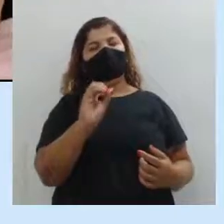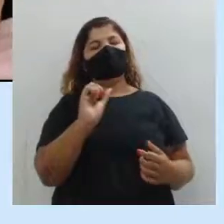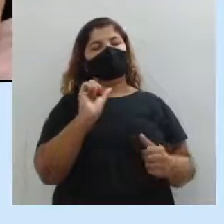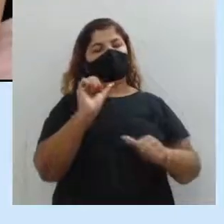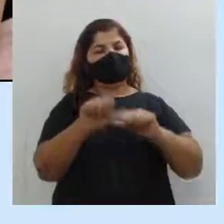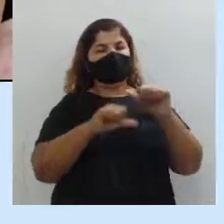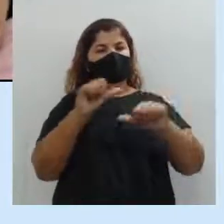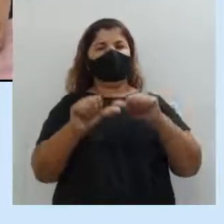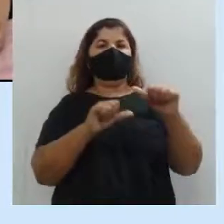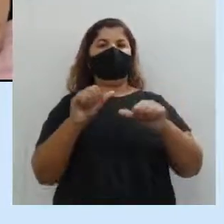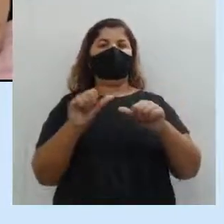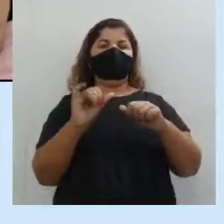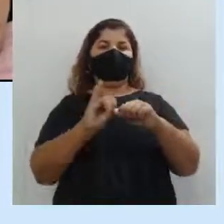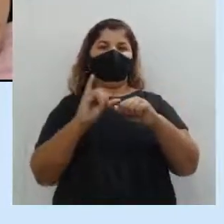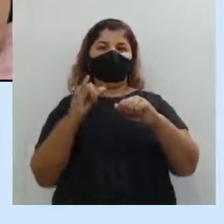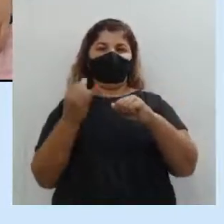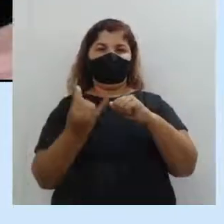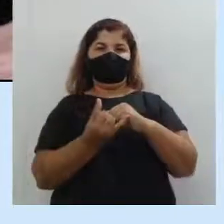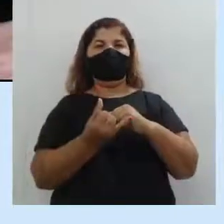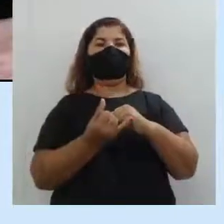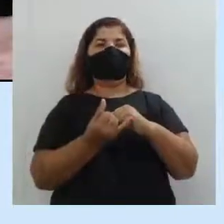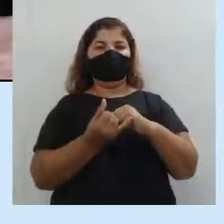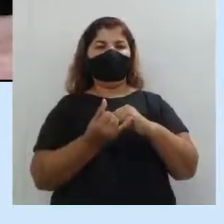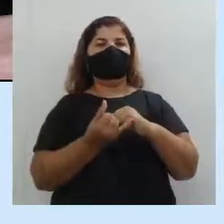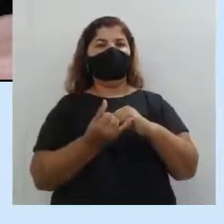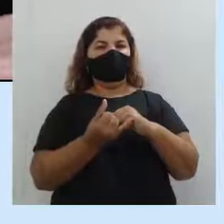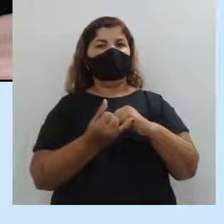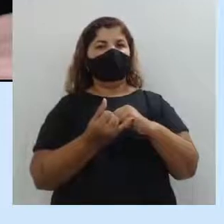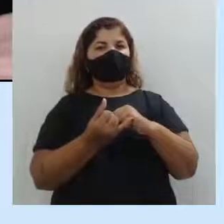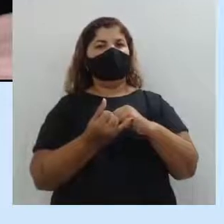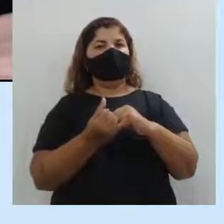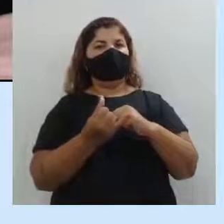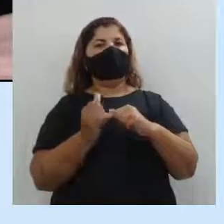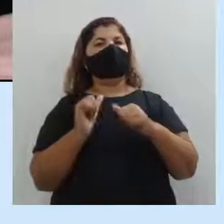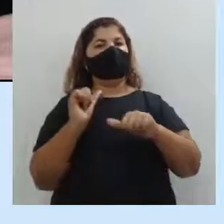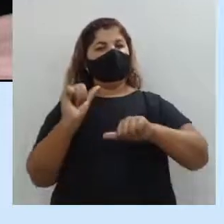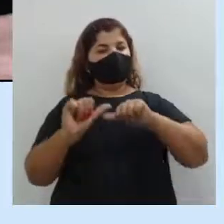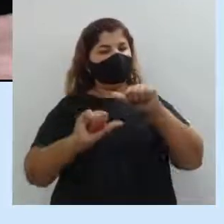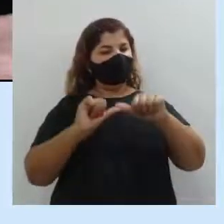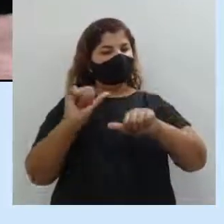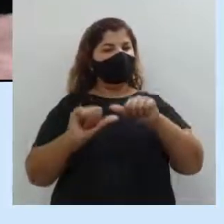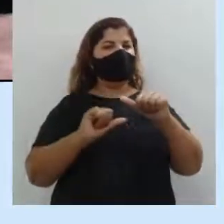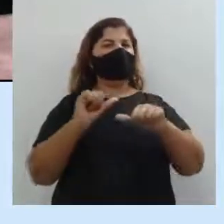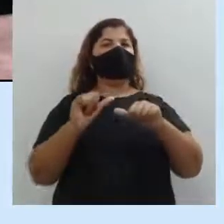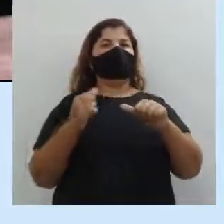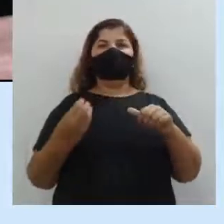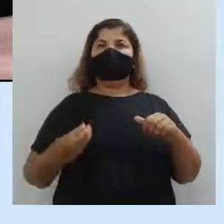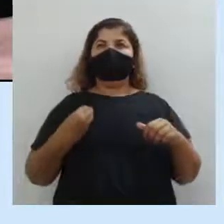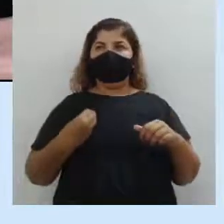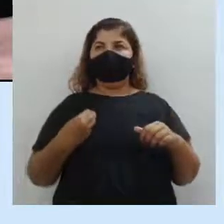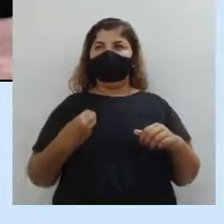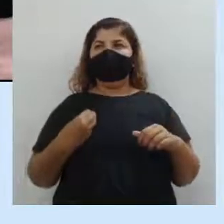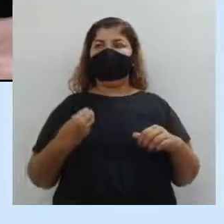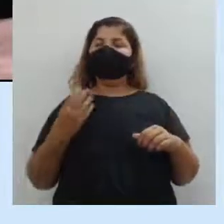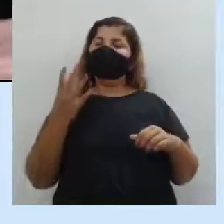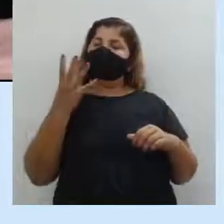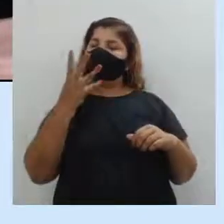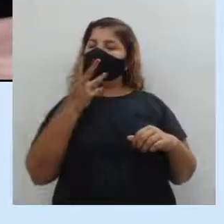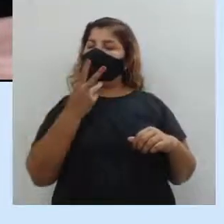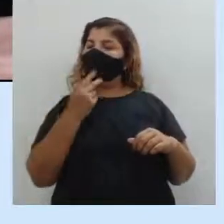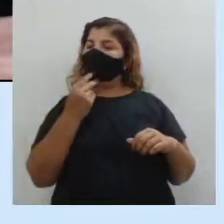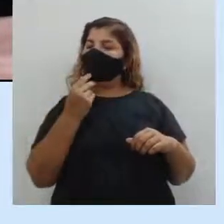circunstancializando um adjetivo. Está modificando ele, né? Ou seja, a vida não é apenas bonita. Então,